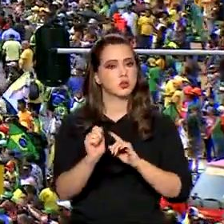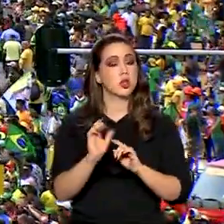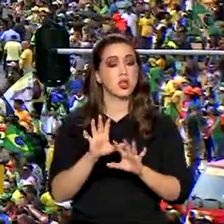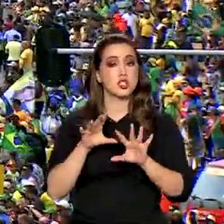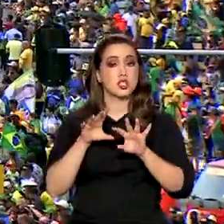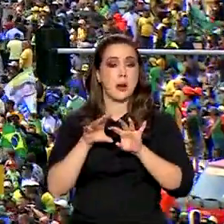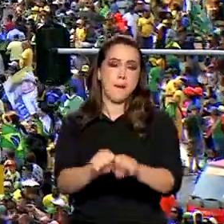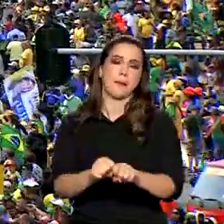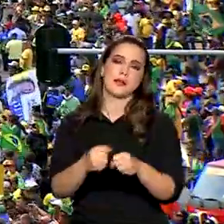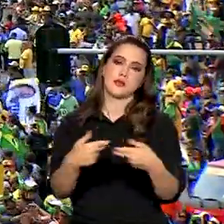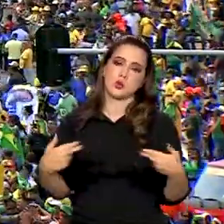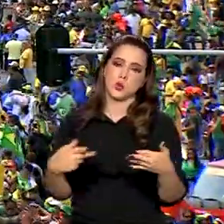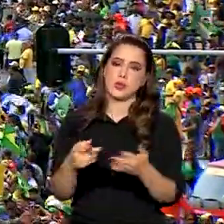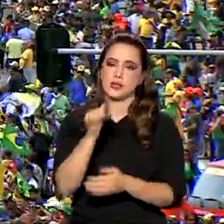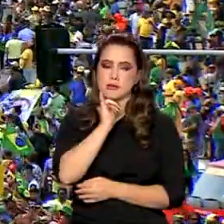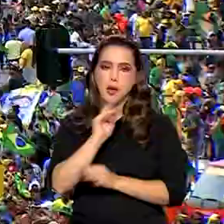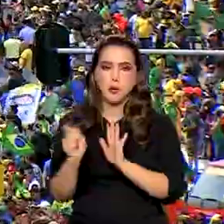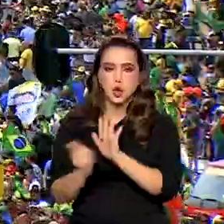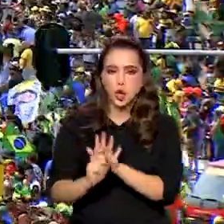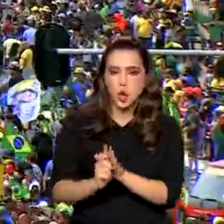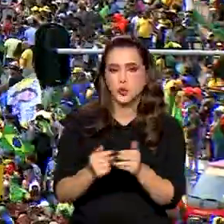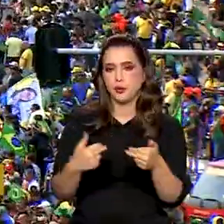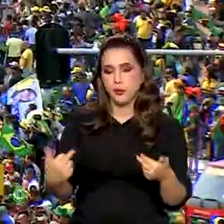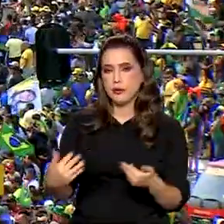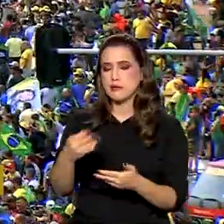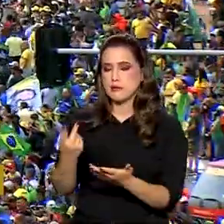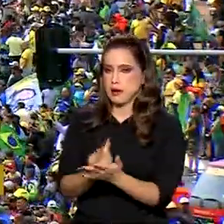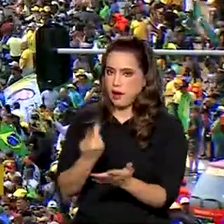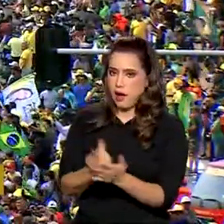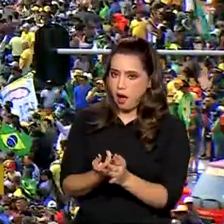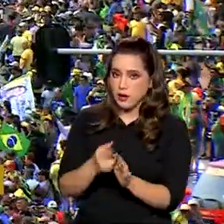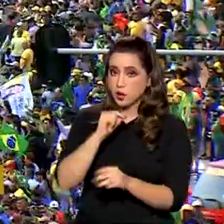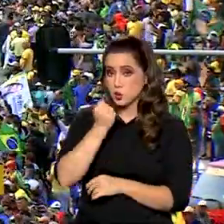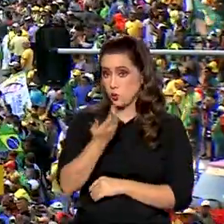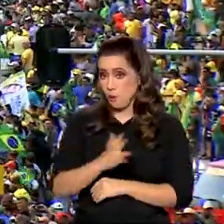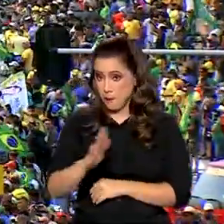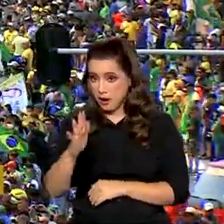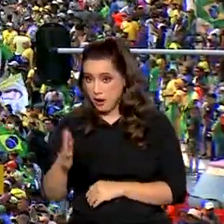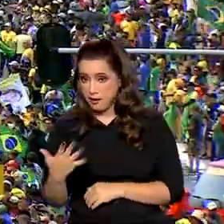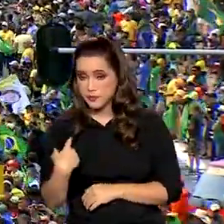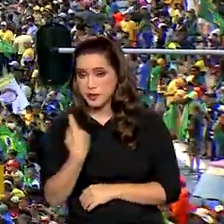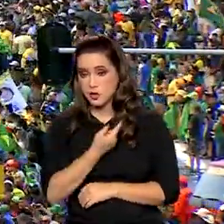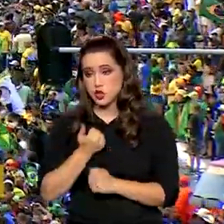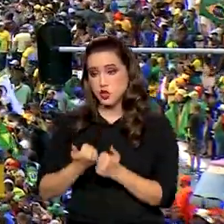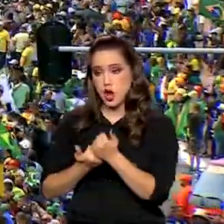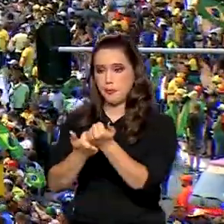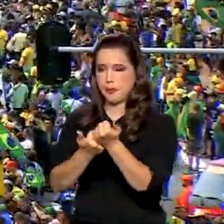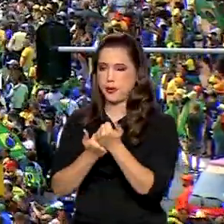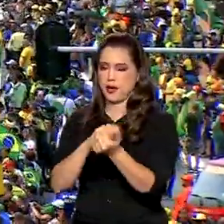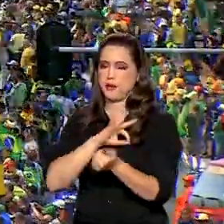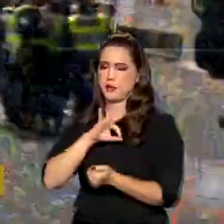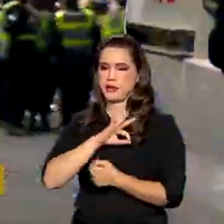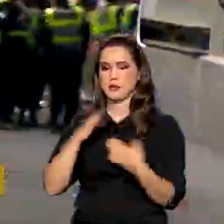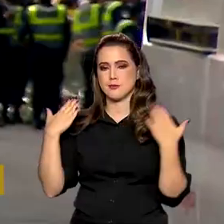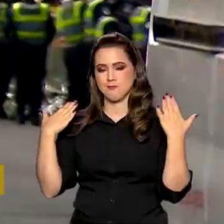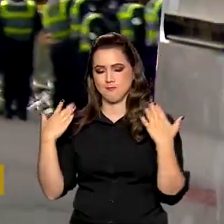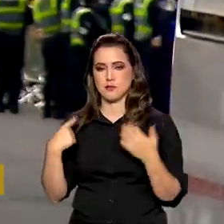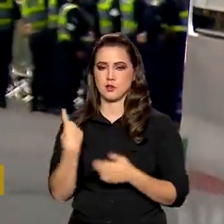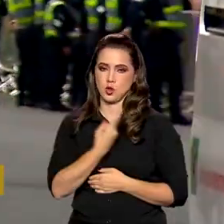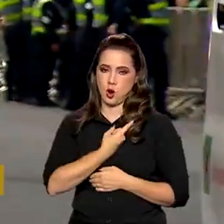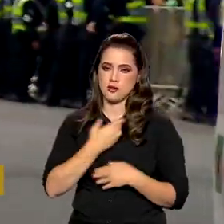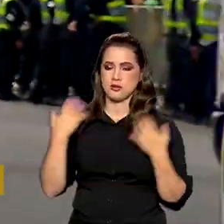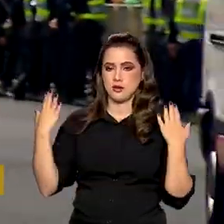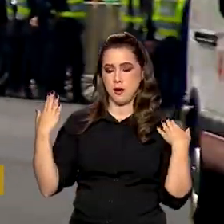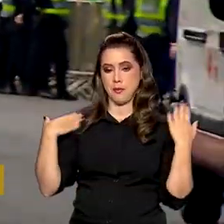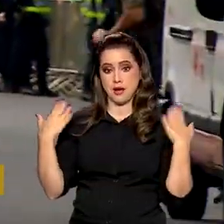apreensão de drogas, de ilícitos, de uma forma em geral. E com relação àquele desenvolvimento científico que eu havia